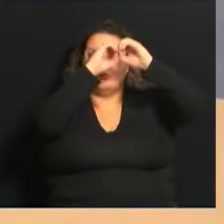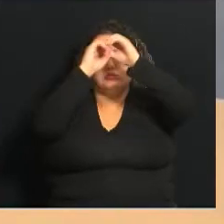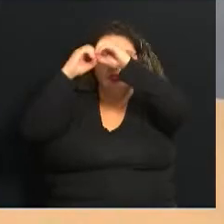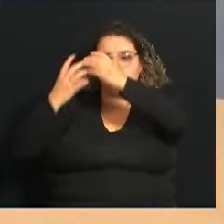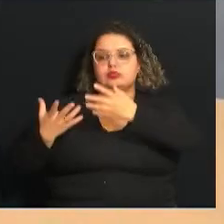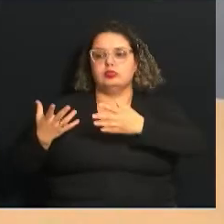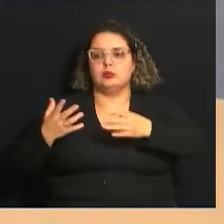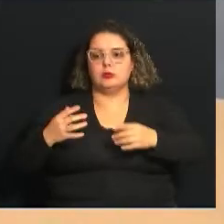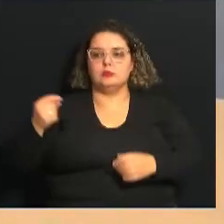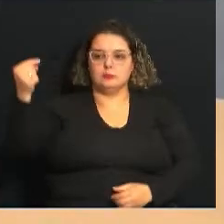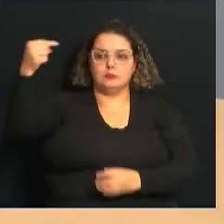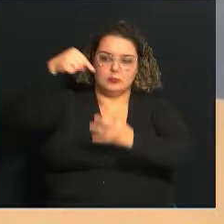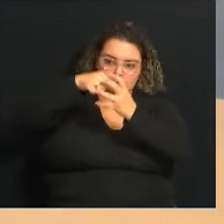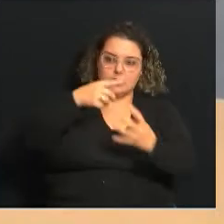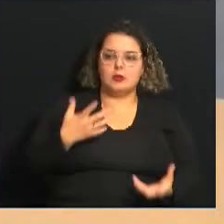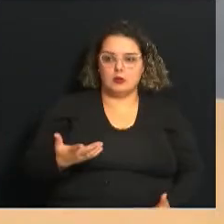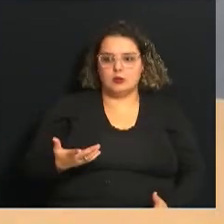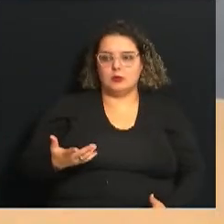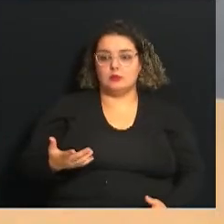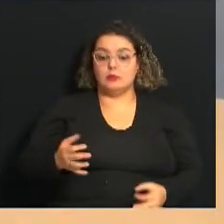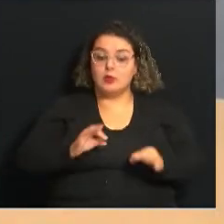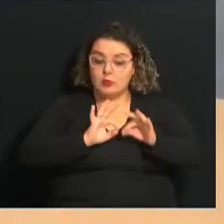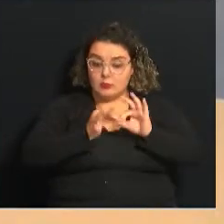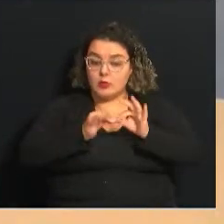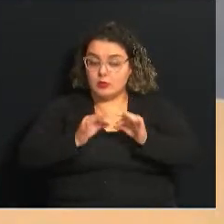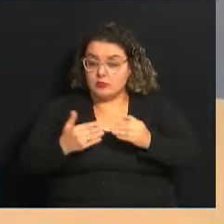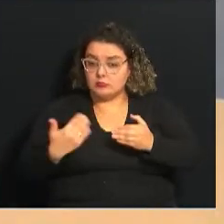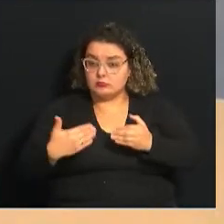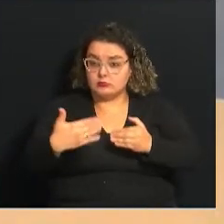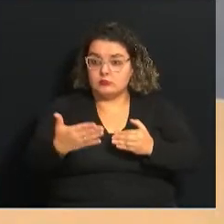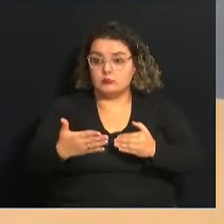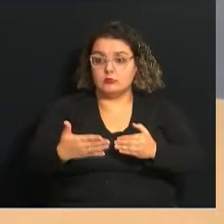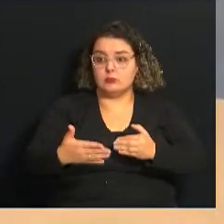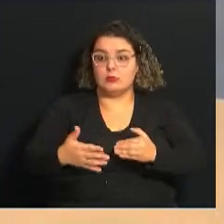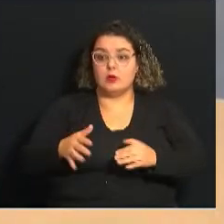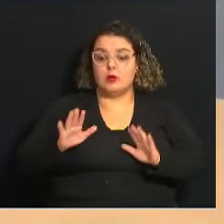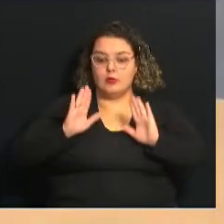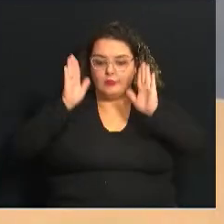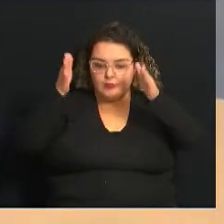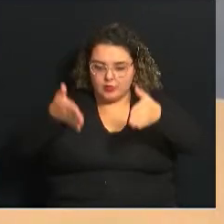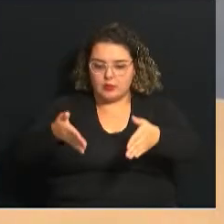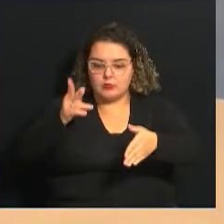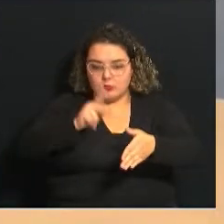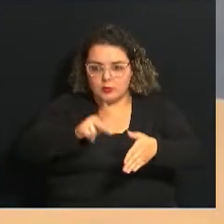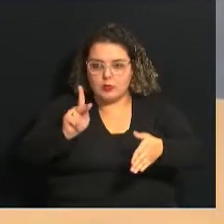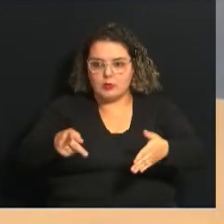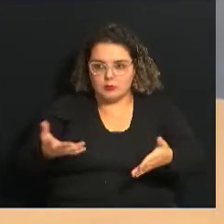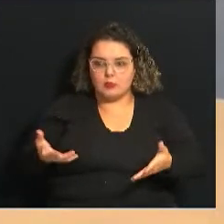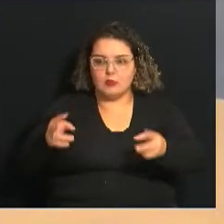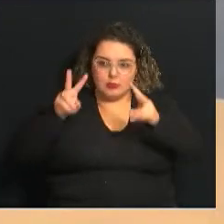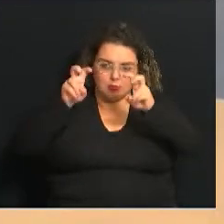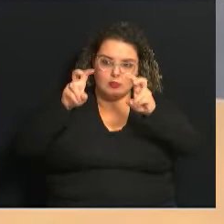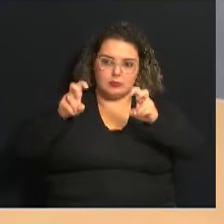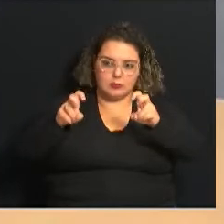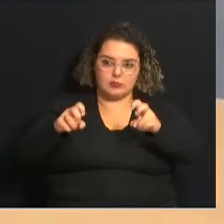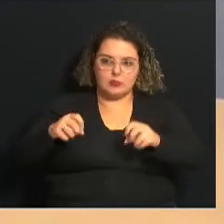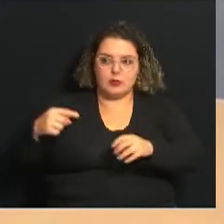realizadas, inclusive, oficinas ao longo dessa semana, mais voltada para educadores, para professores, com o tema do Dia do